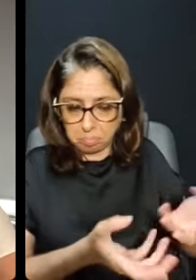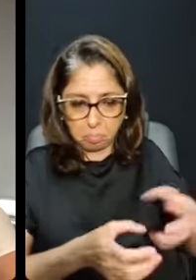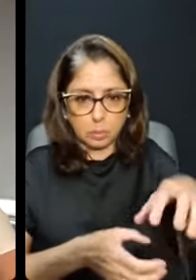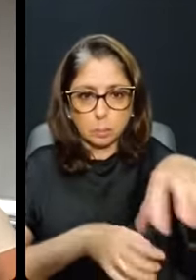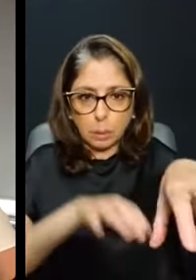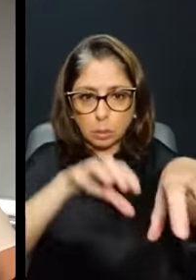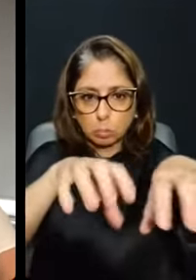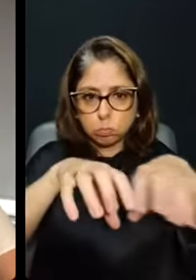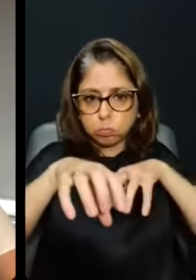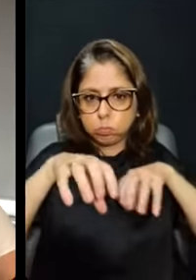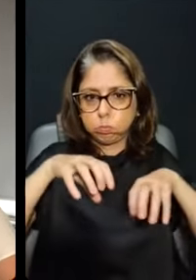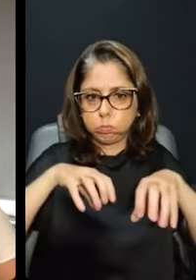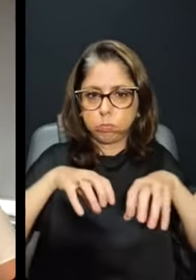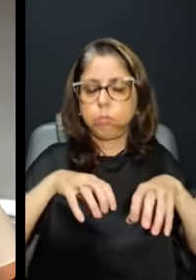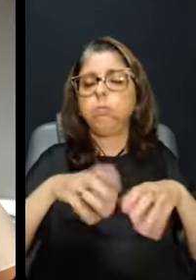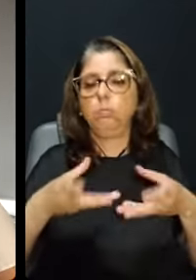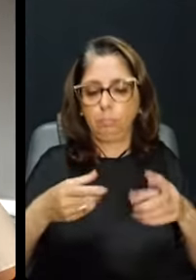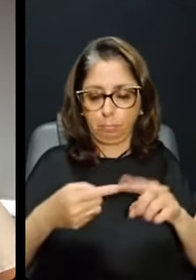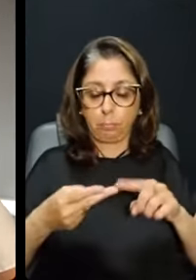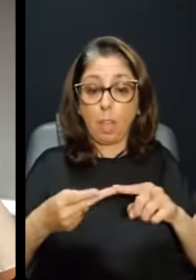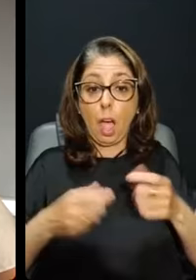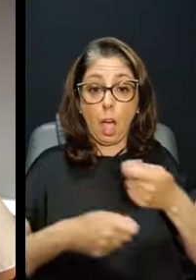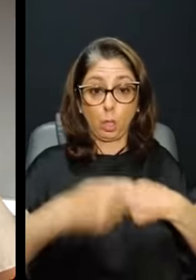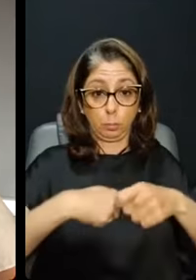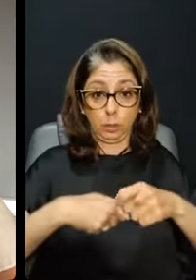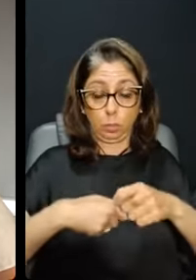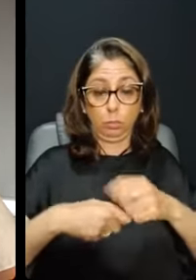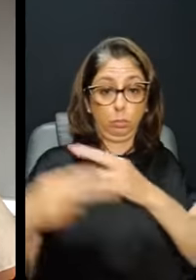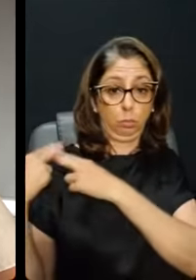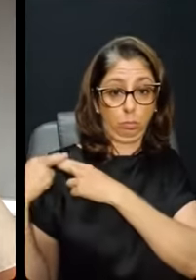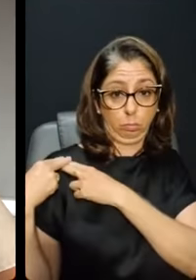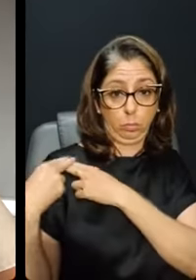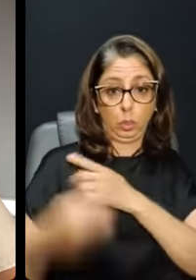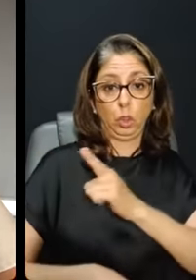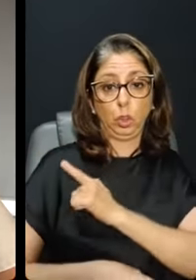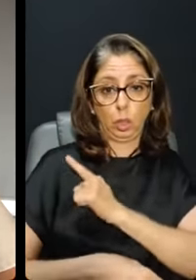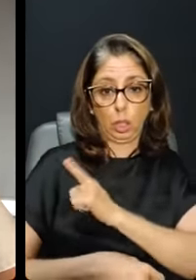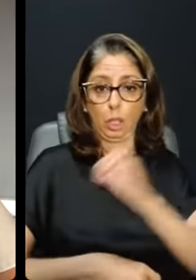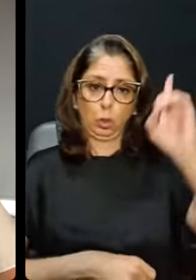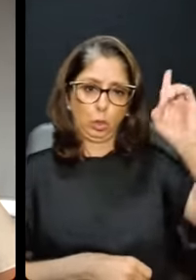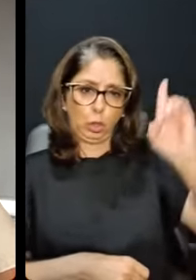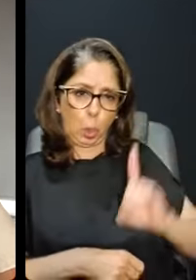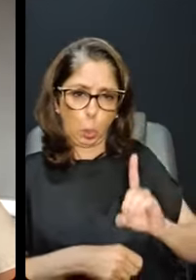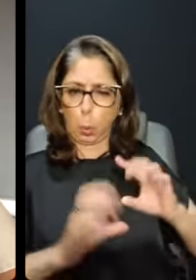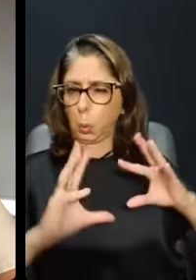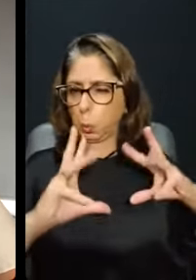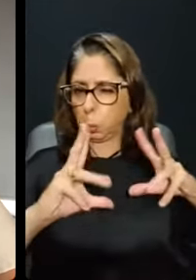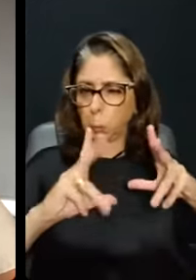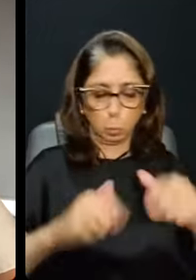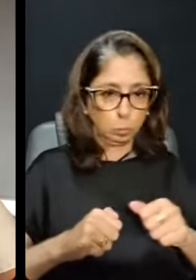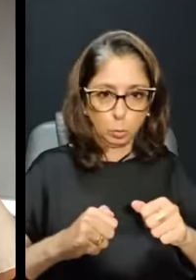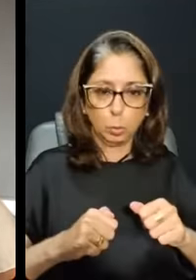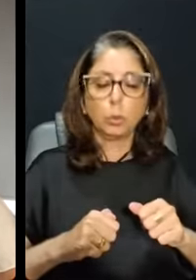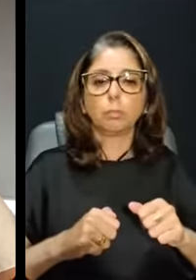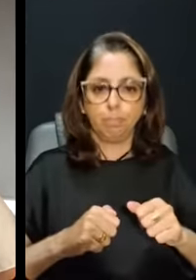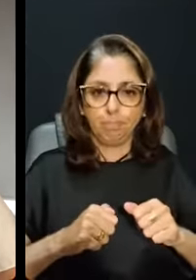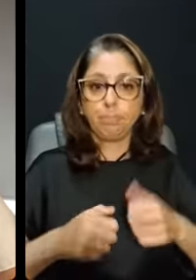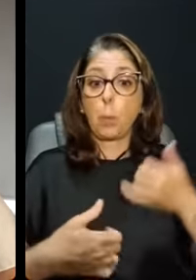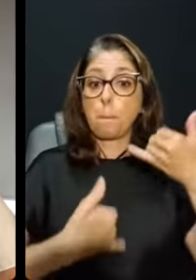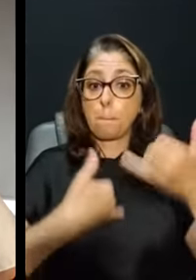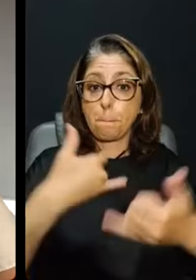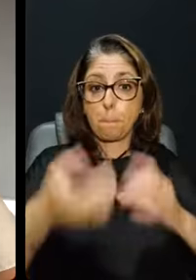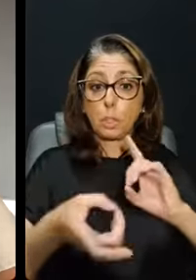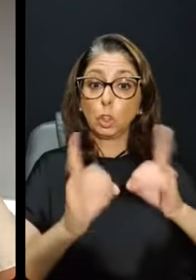pessoas que tivessem tomadas de decisão também percebessem essa importância. Então, foram feitas várias dinâmicas onde